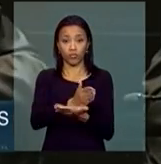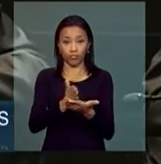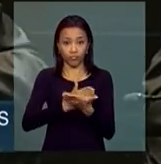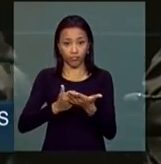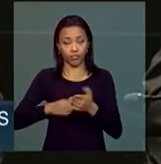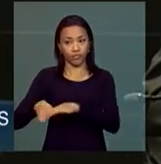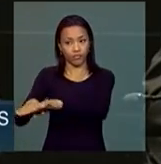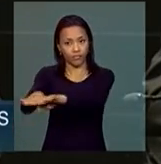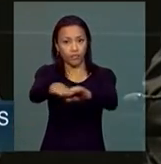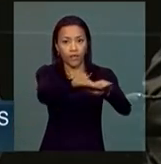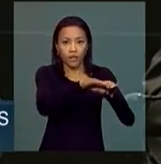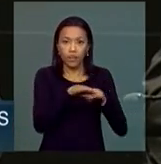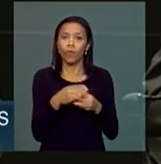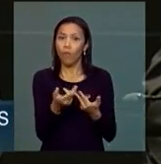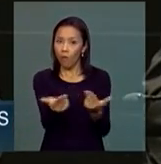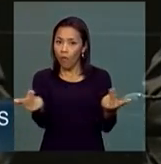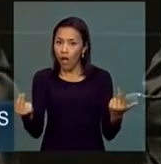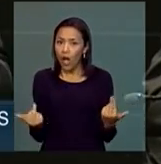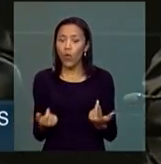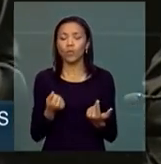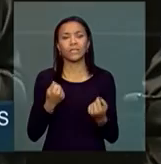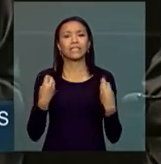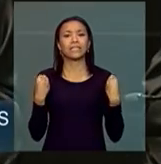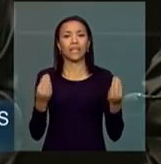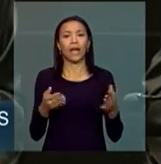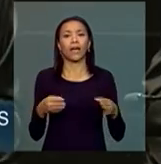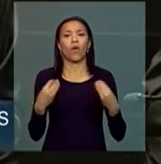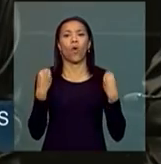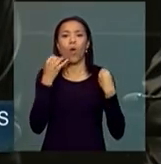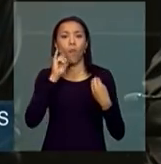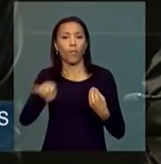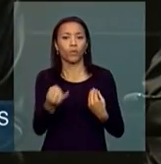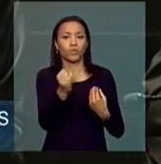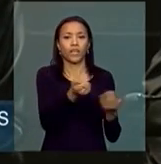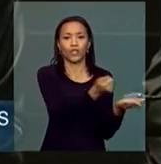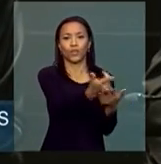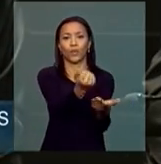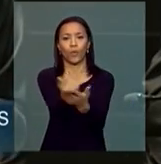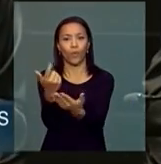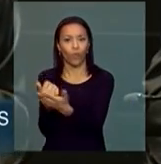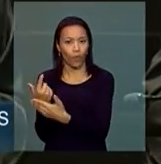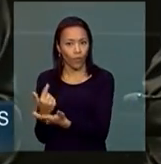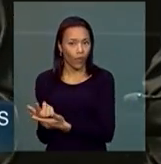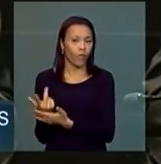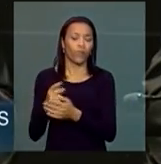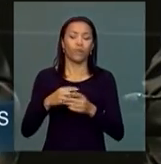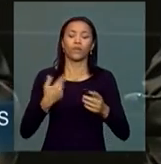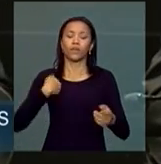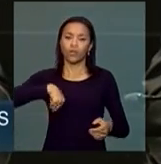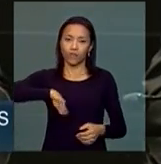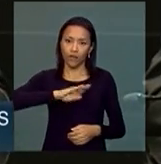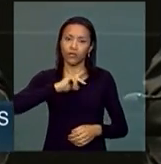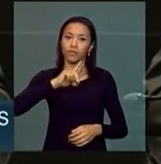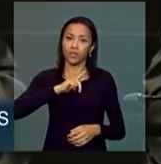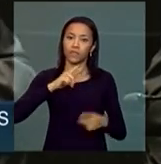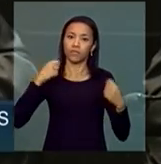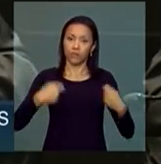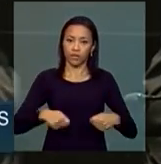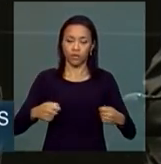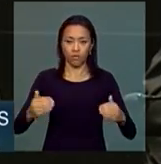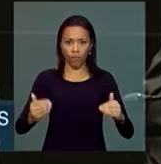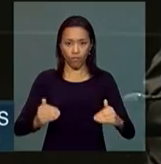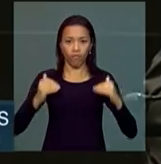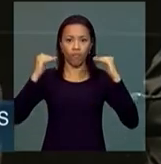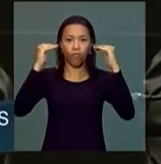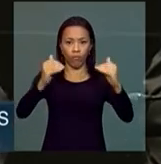significa aumentar a capacidade de consumo e, para fazer frente ao aumento da capacidade de consumo, nós temos que ter aumento da capacidade